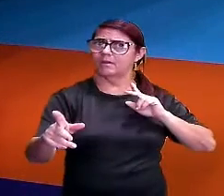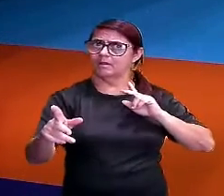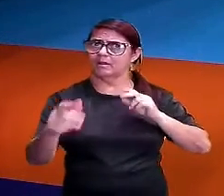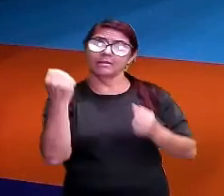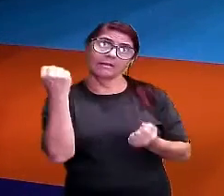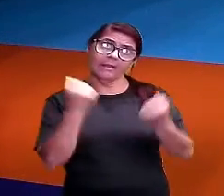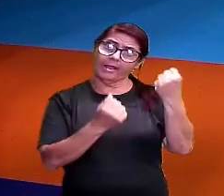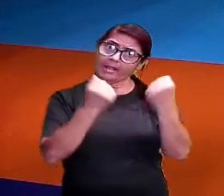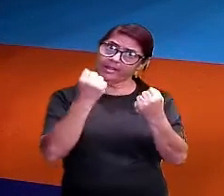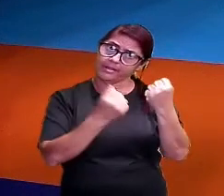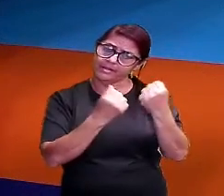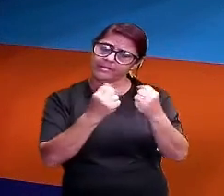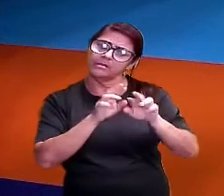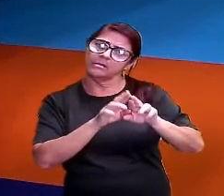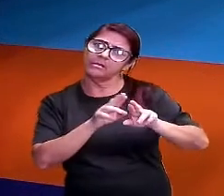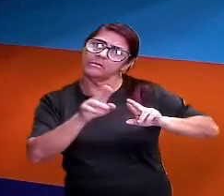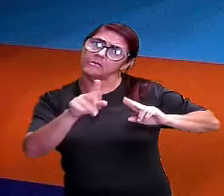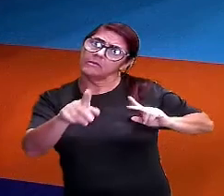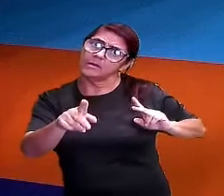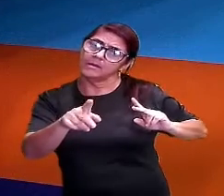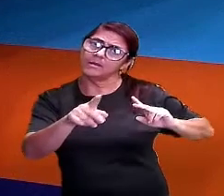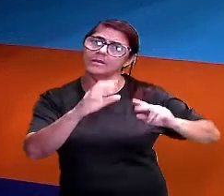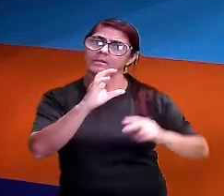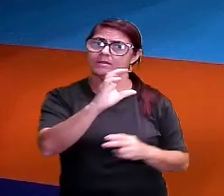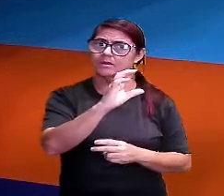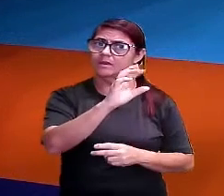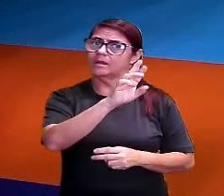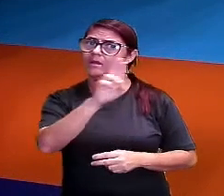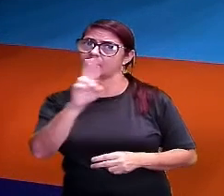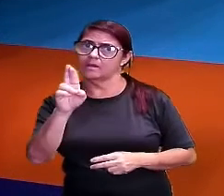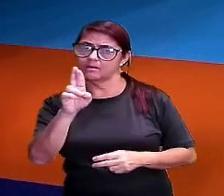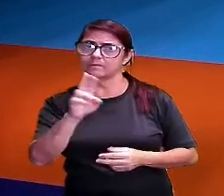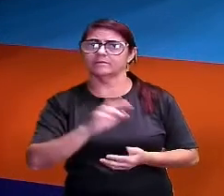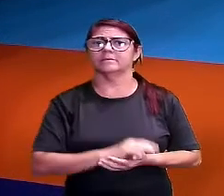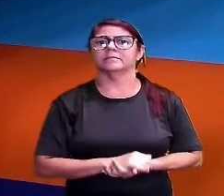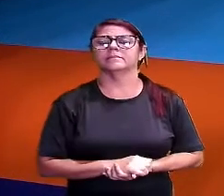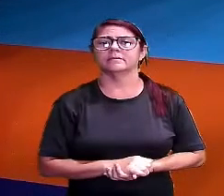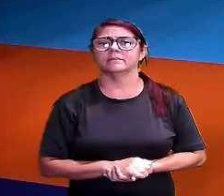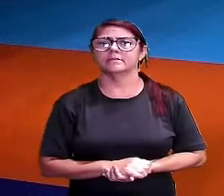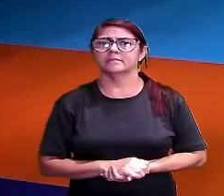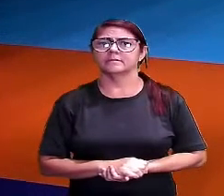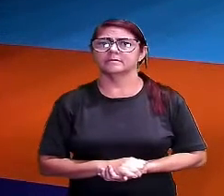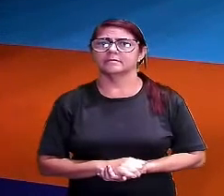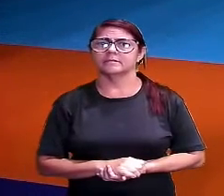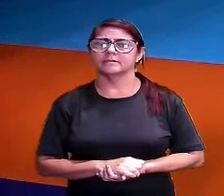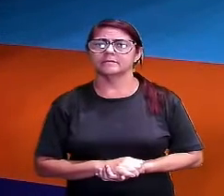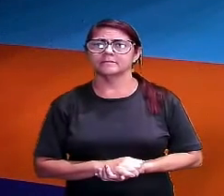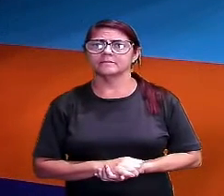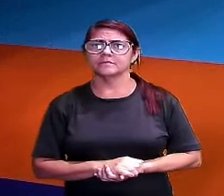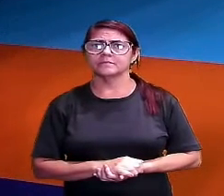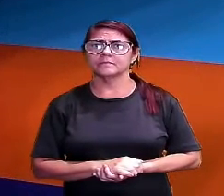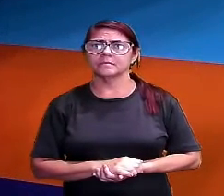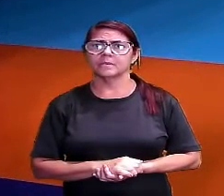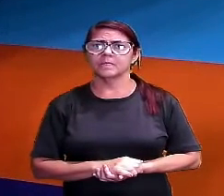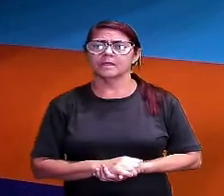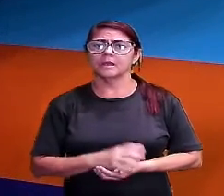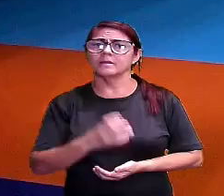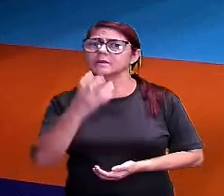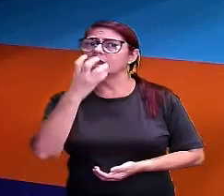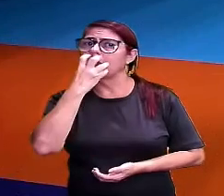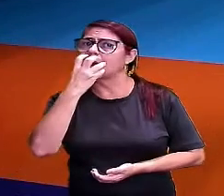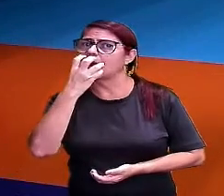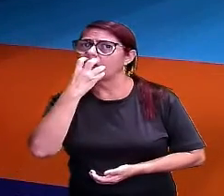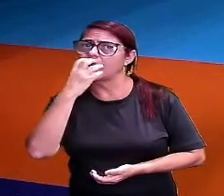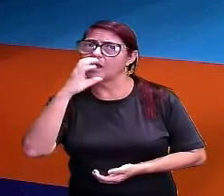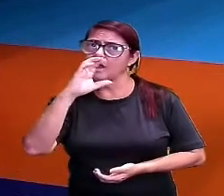tá? Então, aqui, ó, carrinho, para ser carrinho, duas letras R's. Temos aqui o